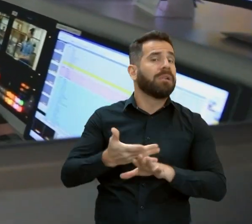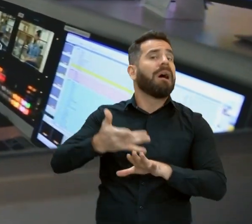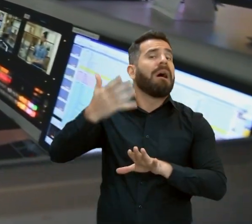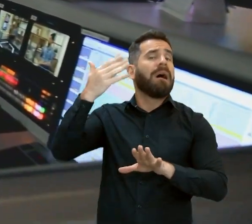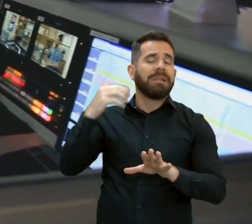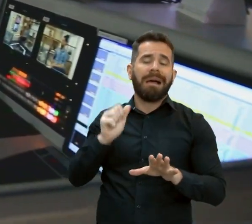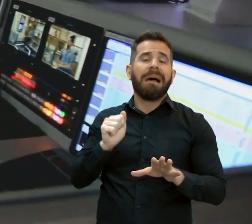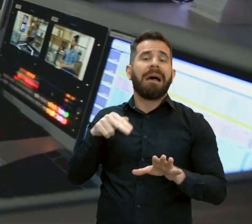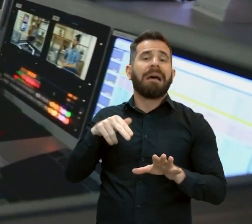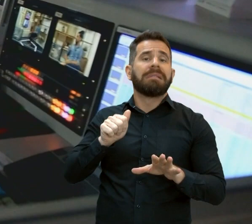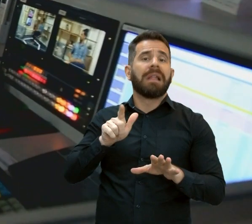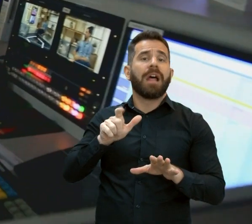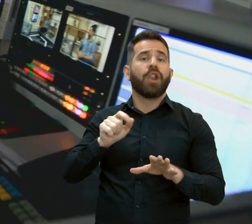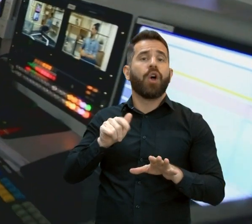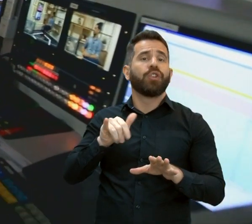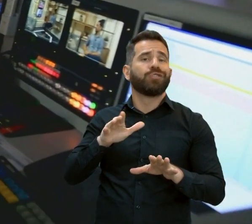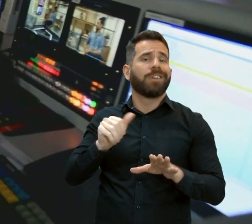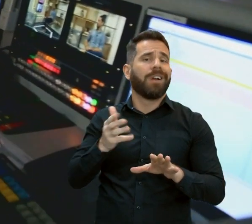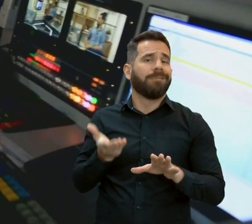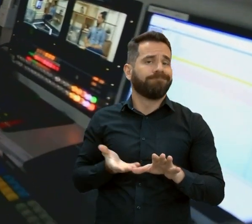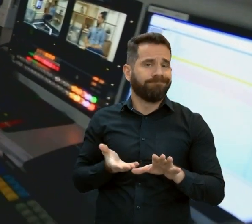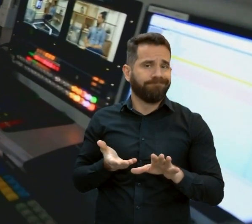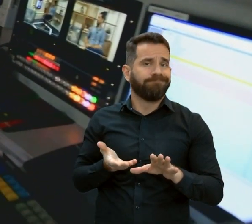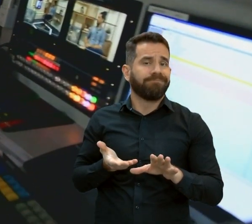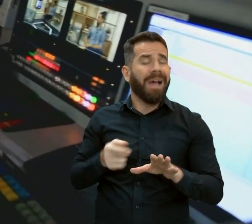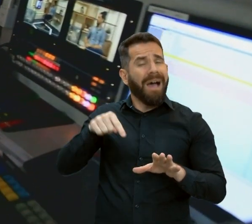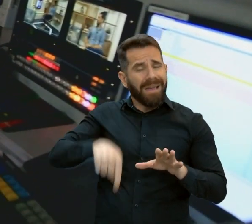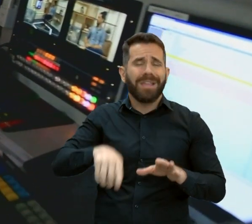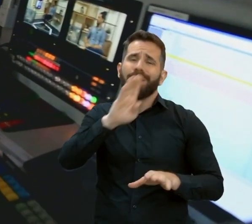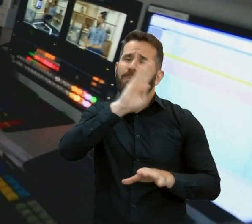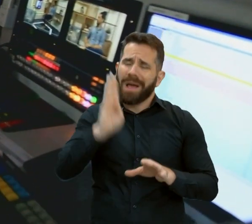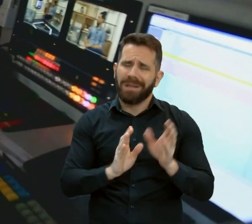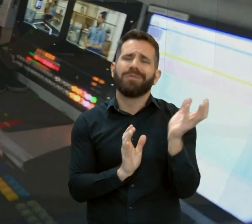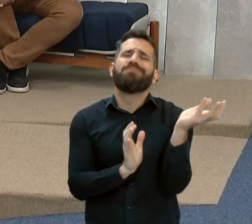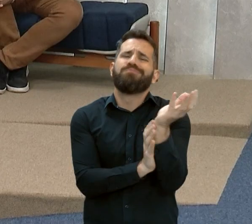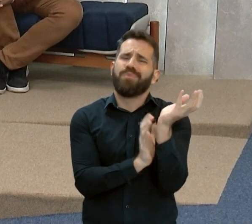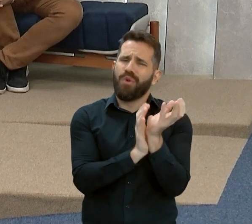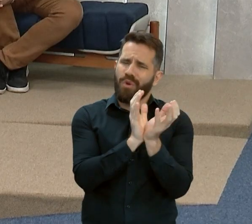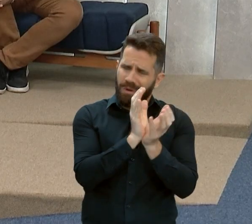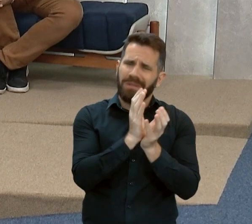Veja, o Brasil é um país muito burocrático. Nós já sabíamos, lá